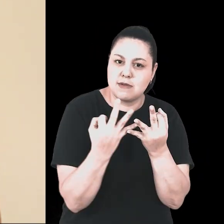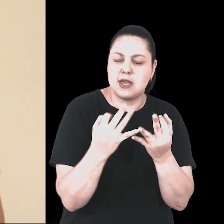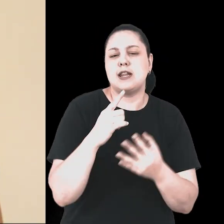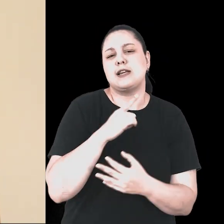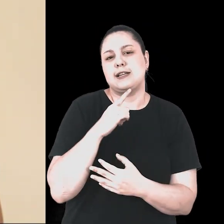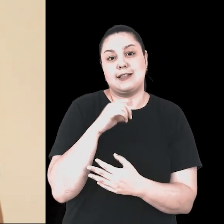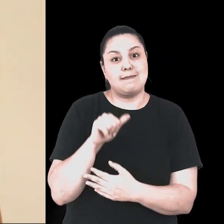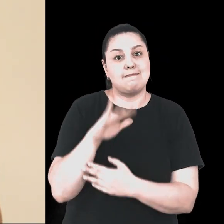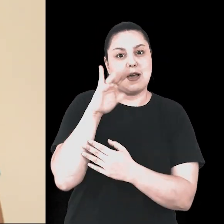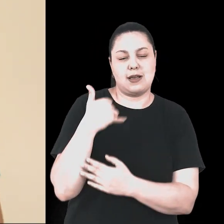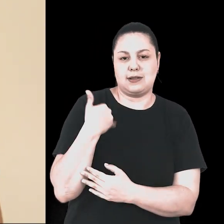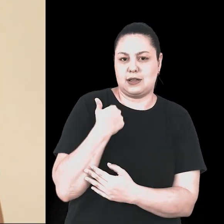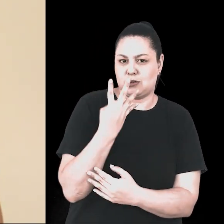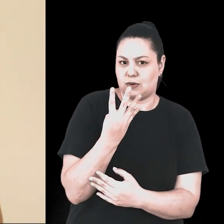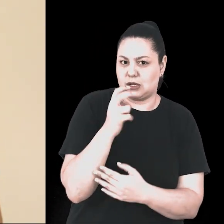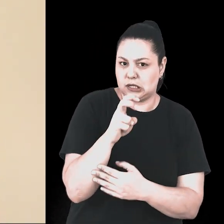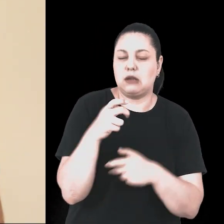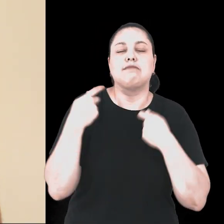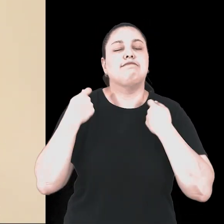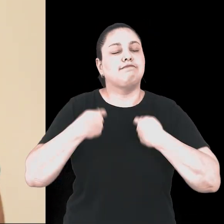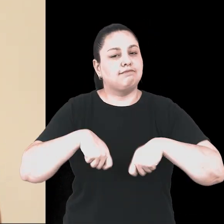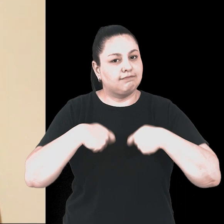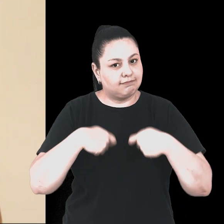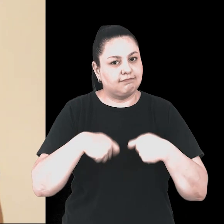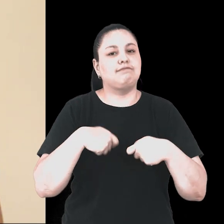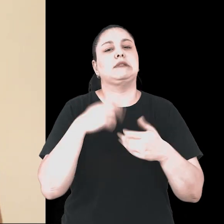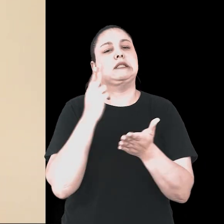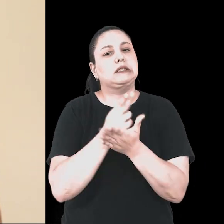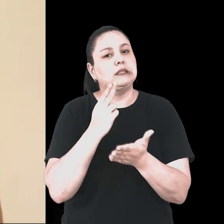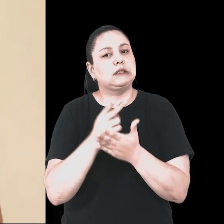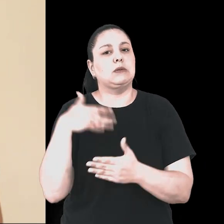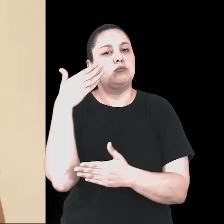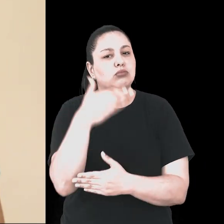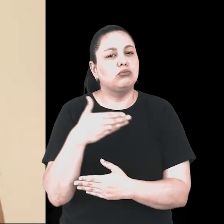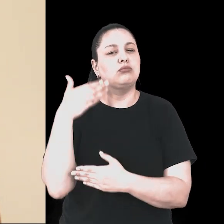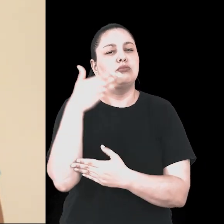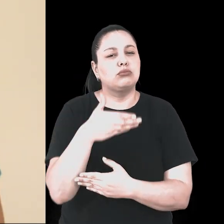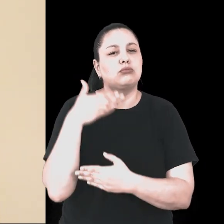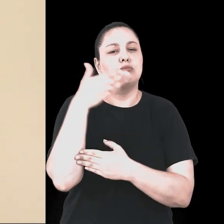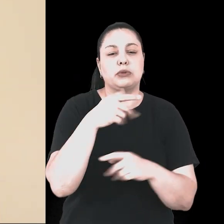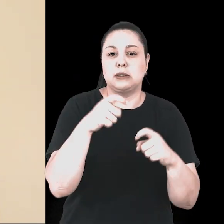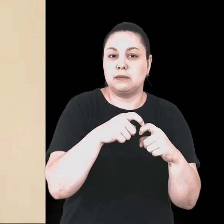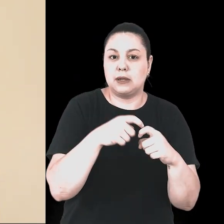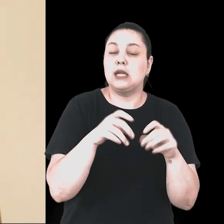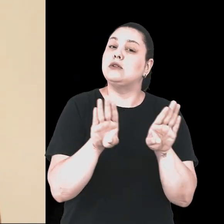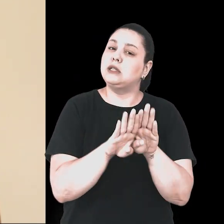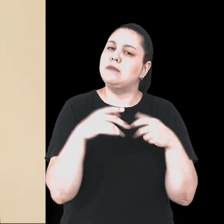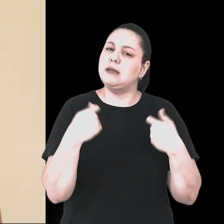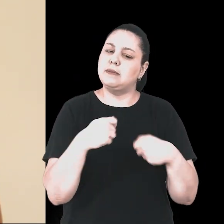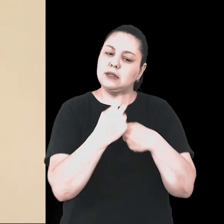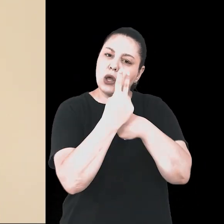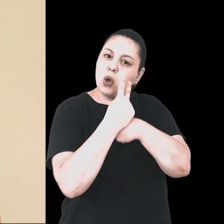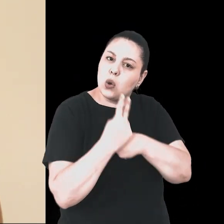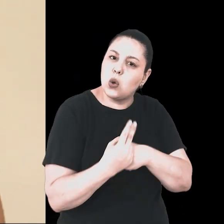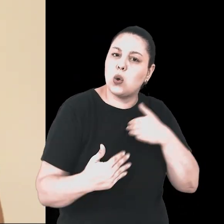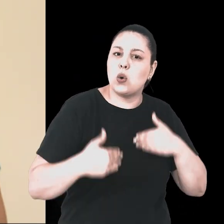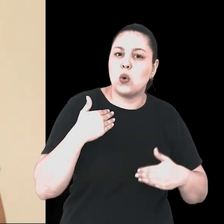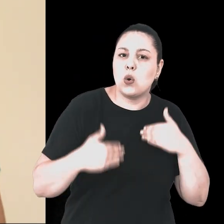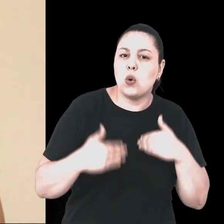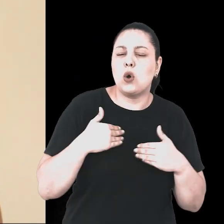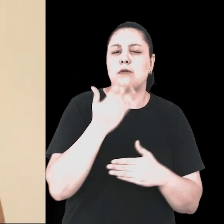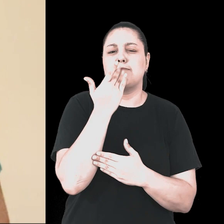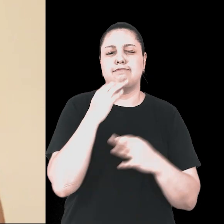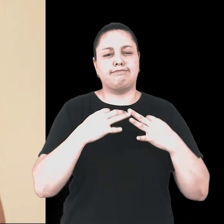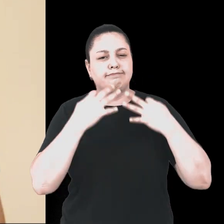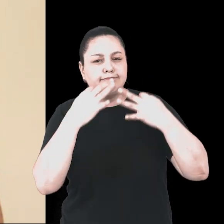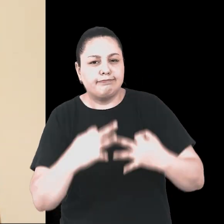e com mais de 45 anos devem ir ao médico regularmente e procurar um estilo de vida mais saudável, com